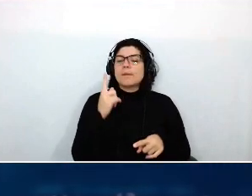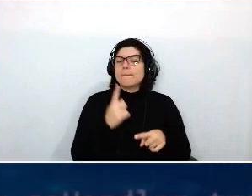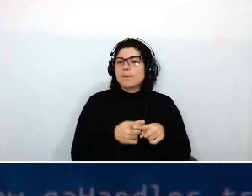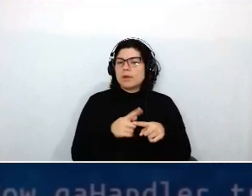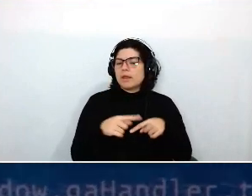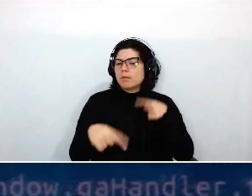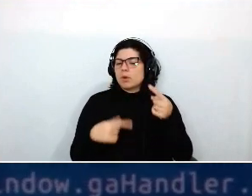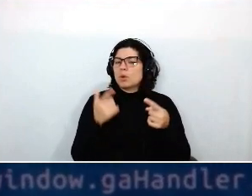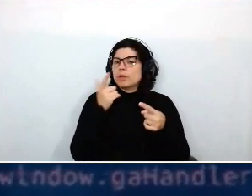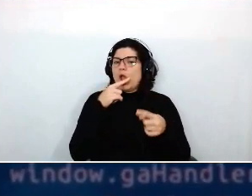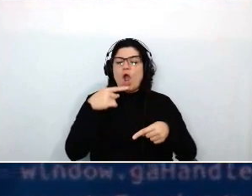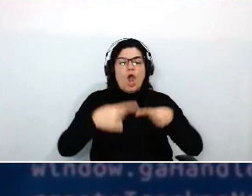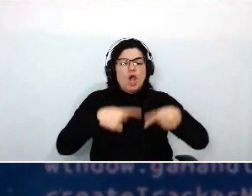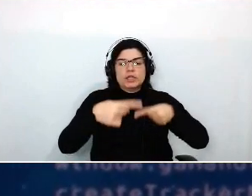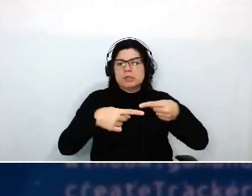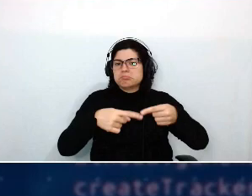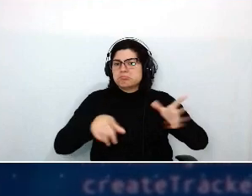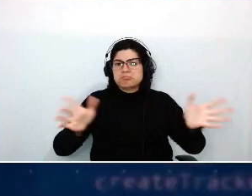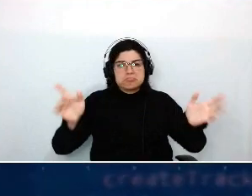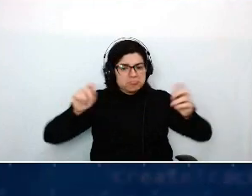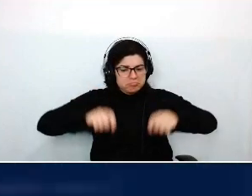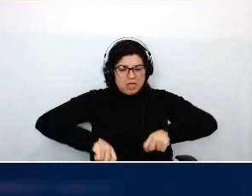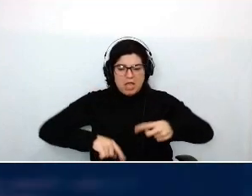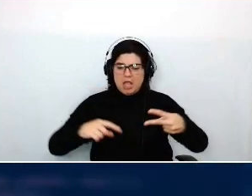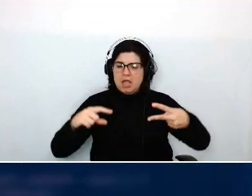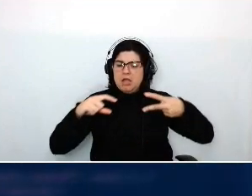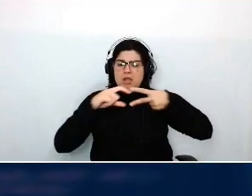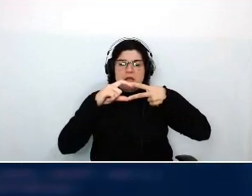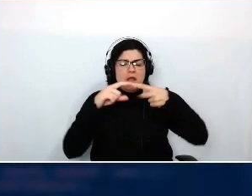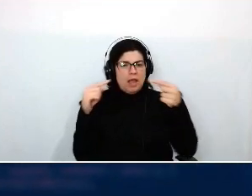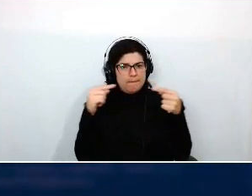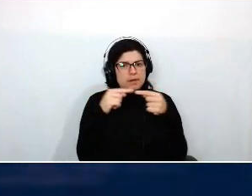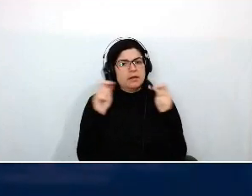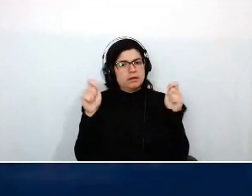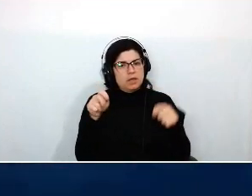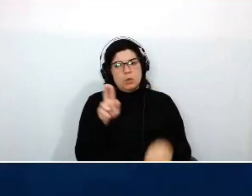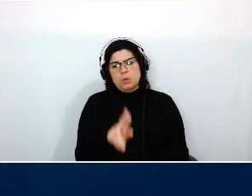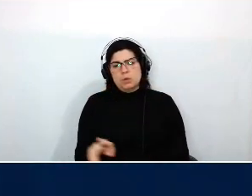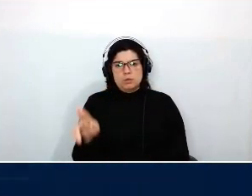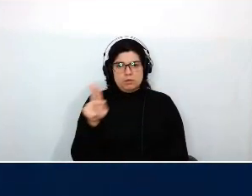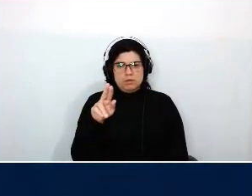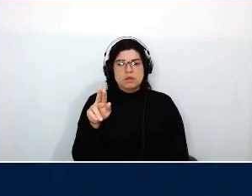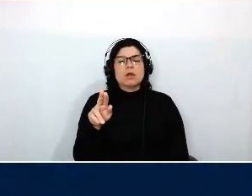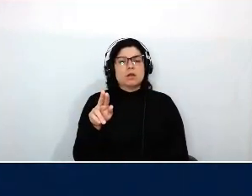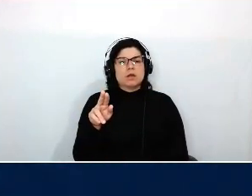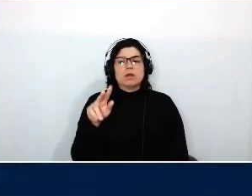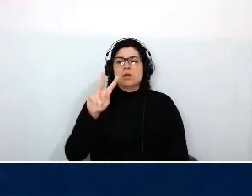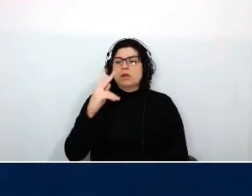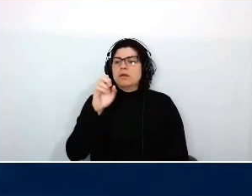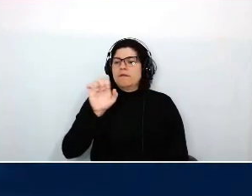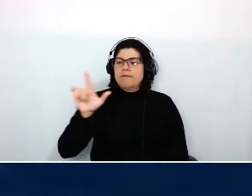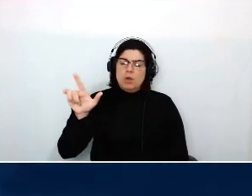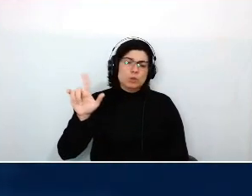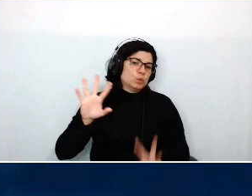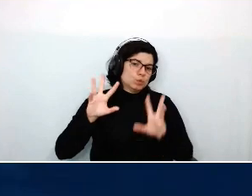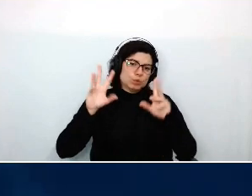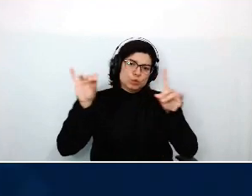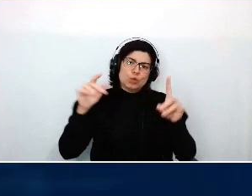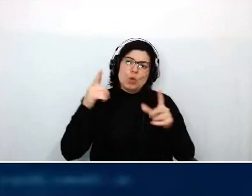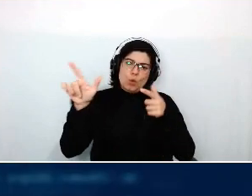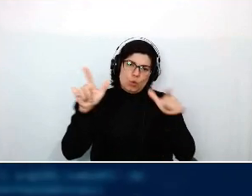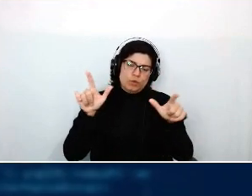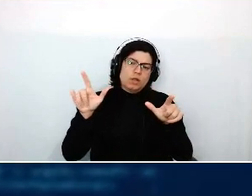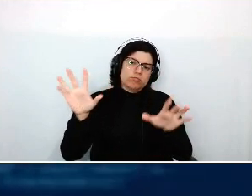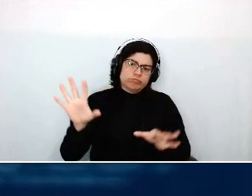qualquer coisa que rode PHP você vai rodar, você consegue usar a FEL. Então todas as extensões estão disponíveis, além das extensões, tudo que